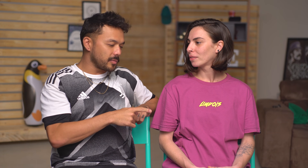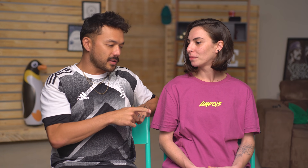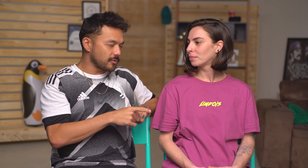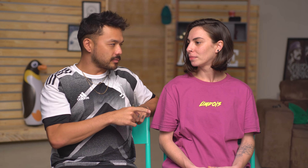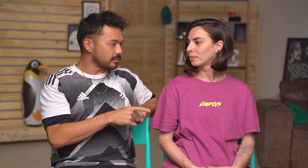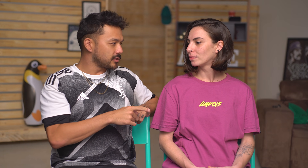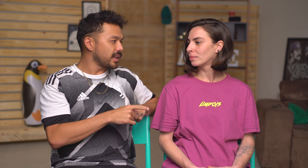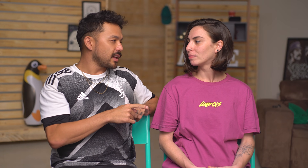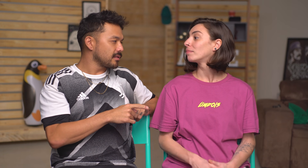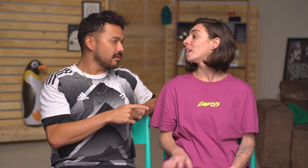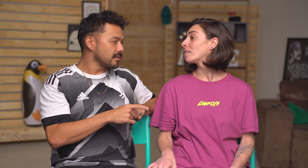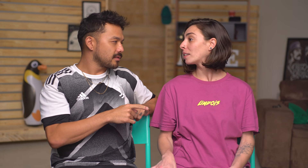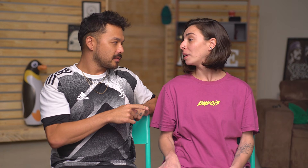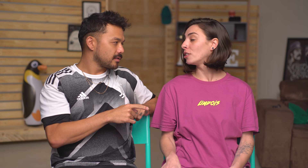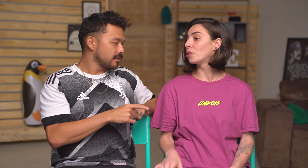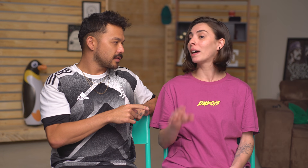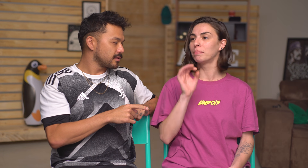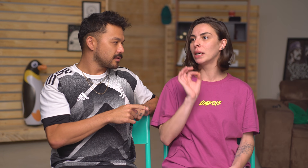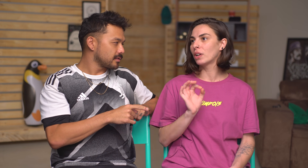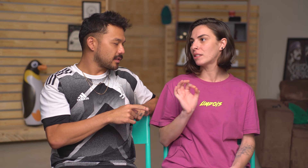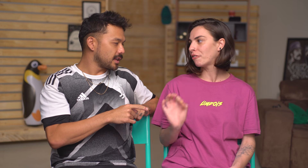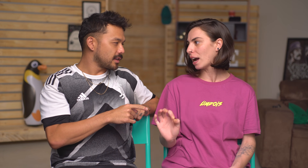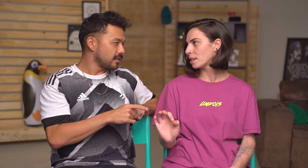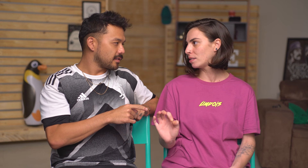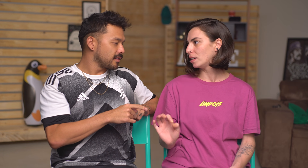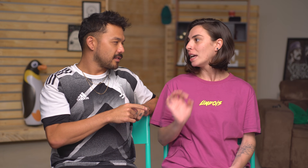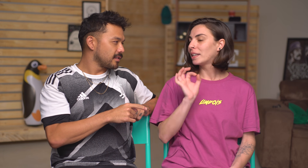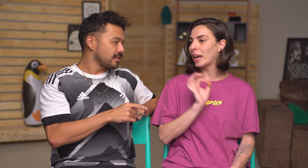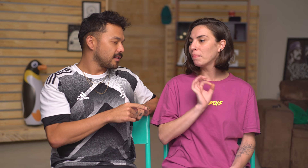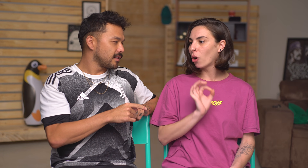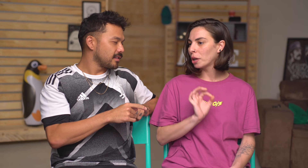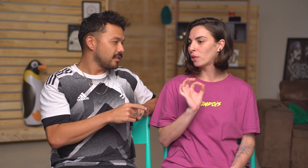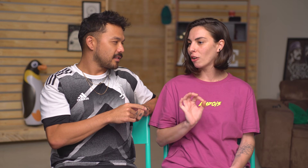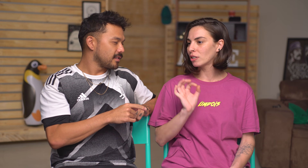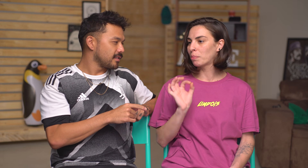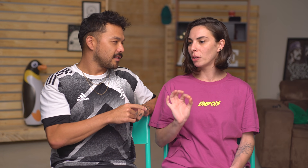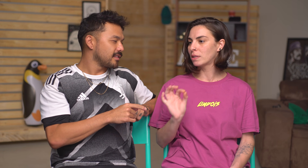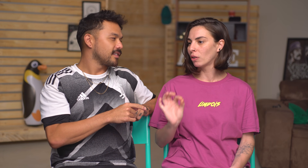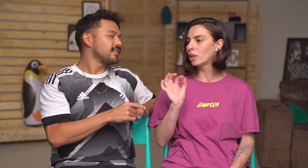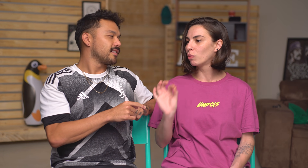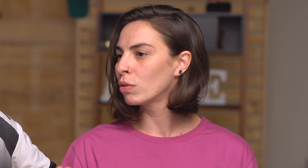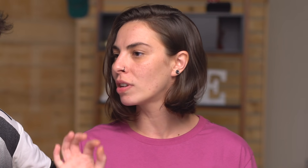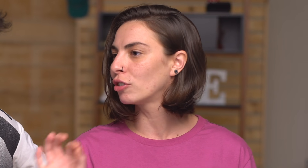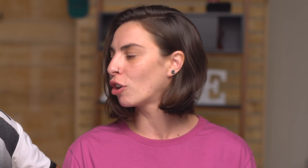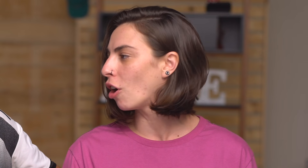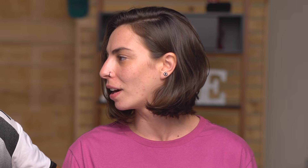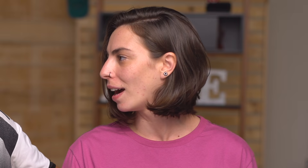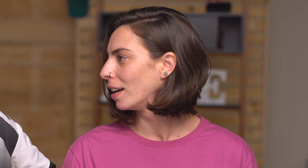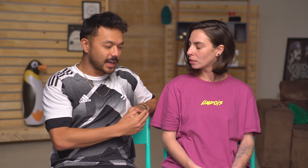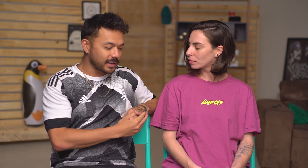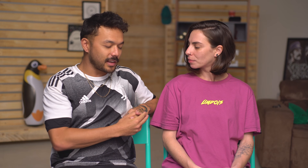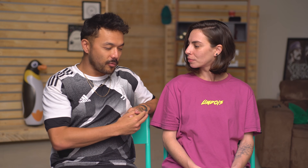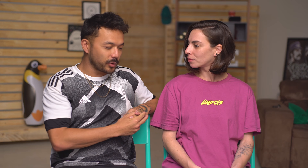que a proibição gera. Exatamente. Mano, essa tá frase, quem morre por causa da proibição não usa